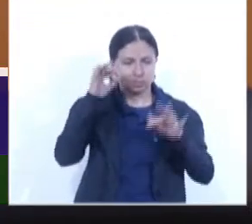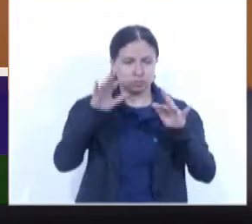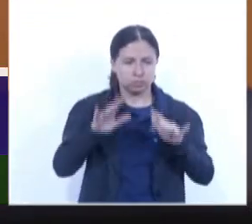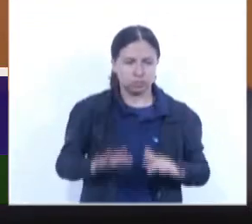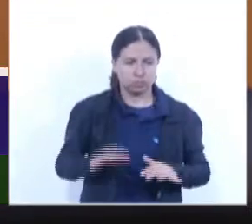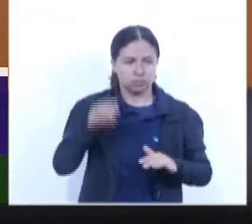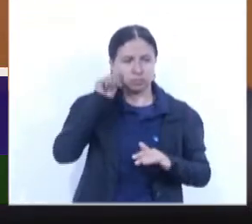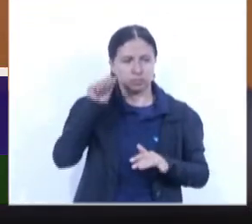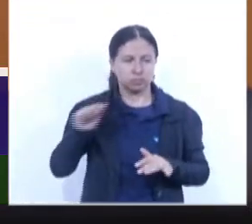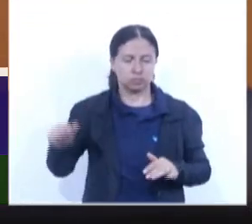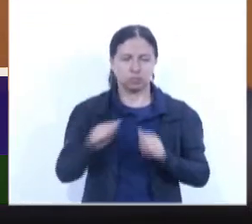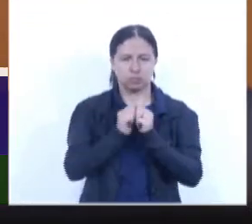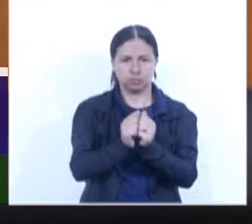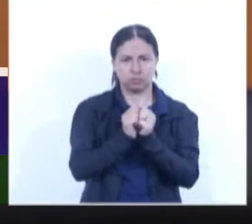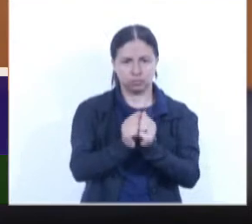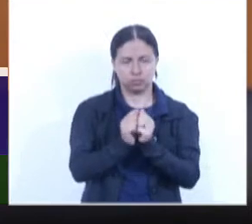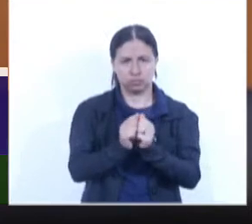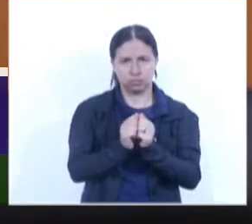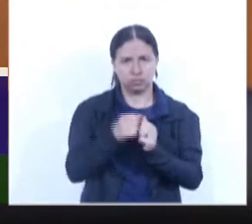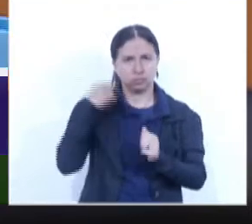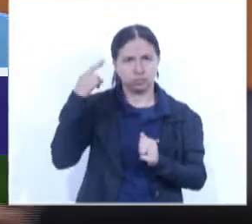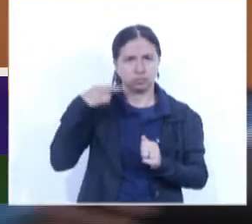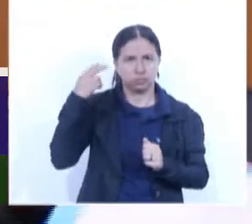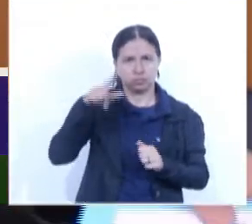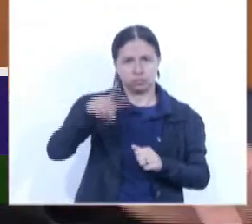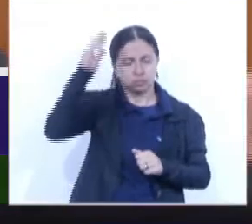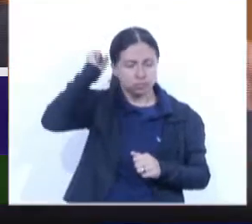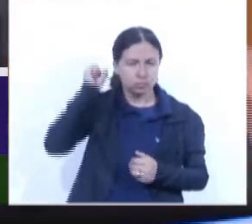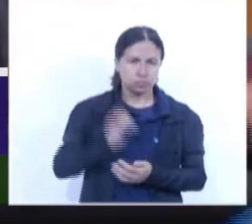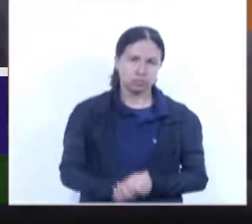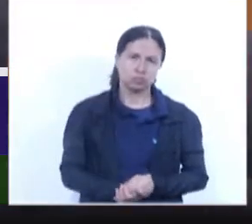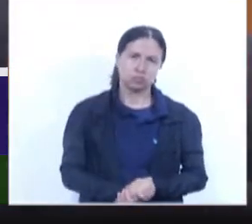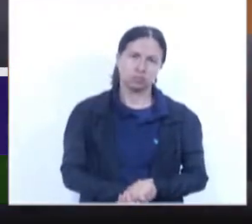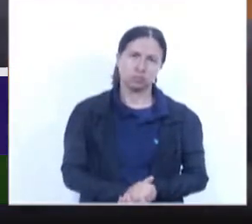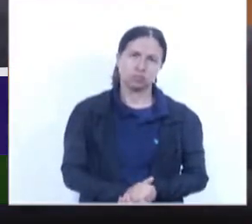Vereador batendo Marquês membro vereadora Lisa